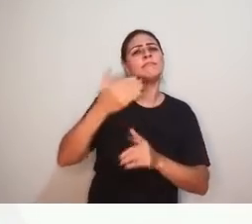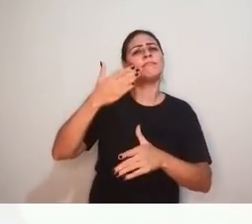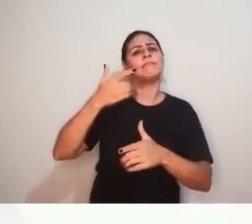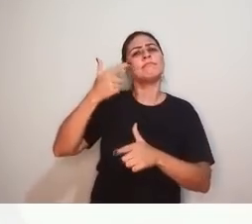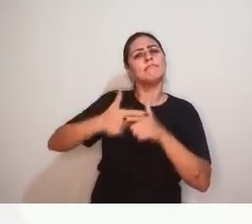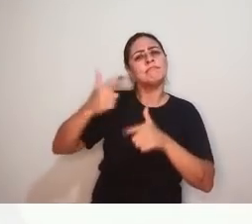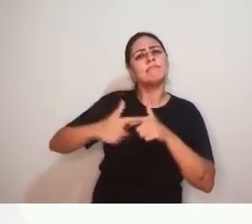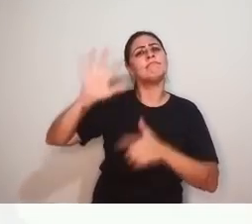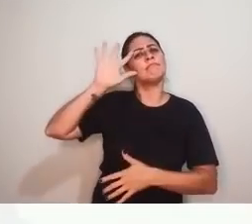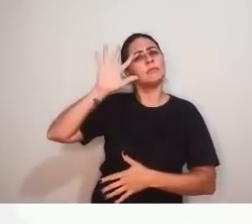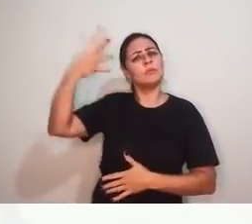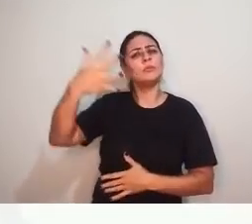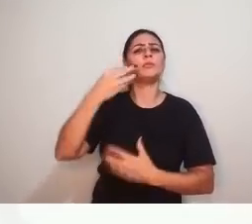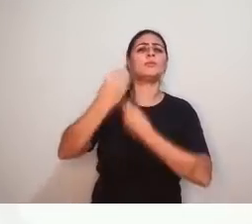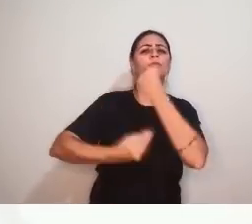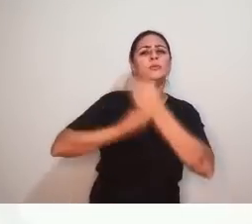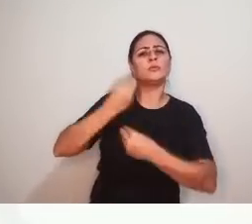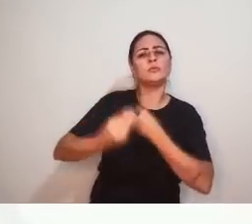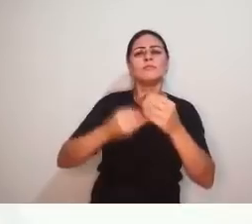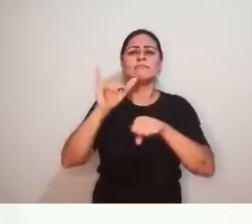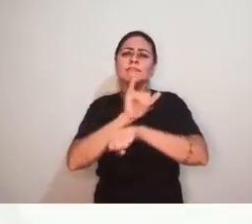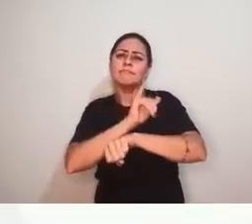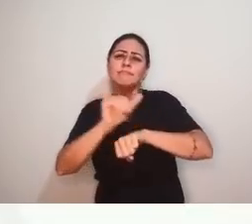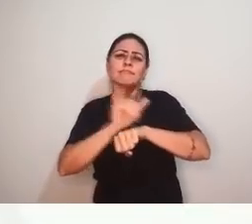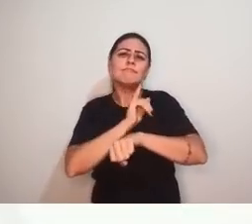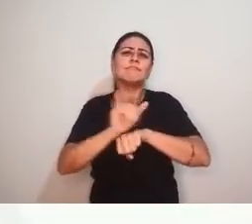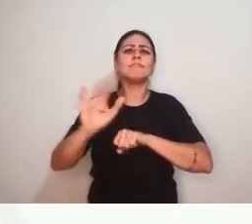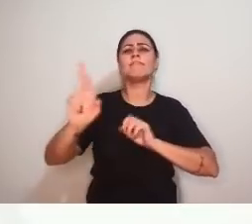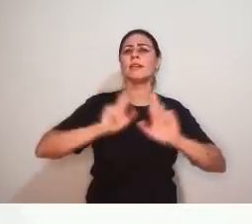Prática social de conteúdo, problematização, seguida de instrumentalização,